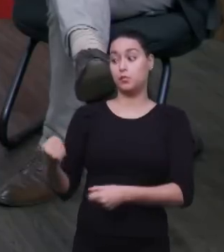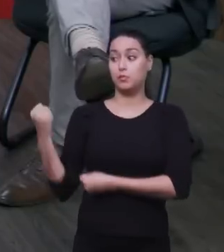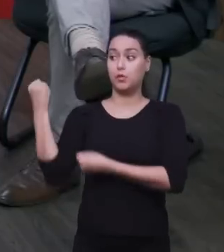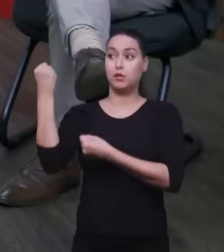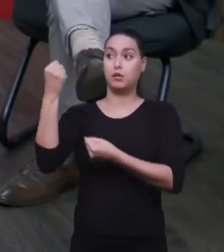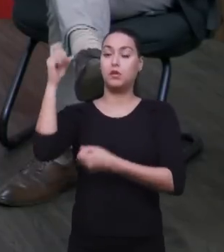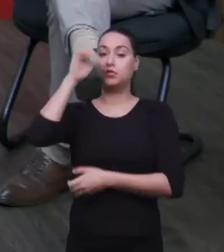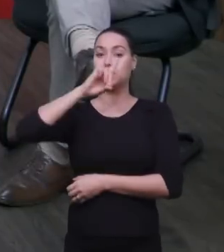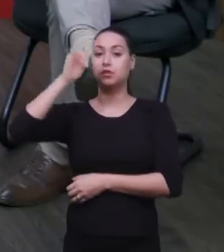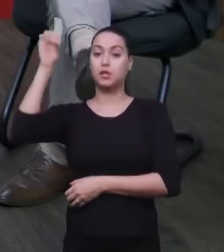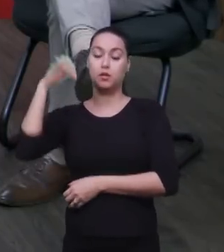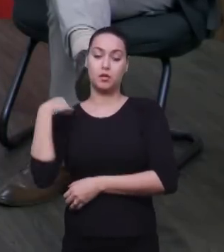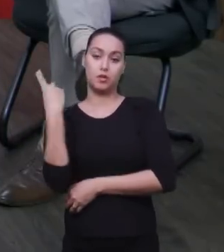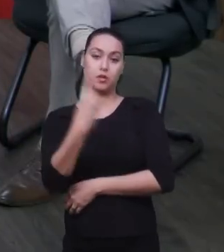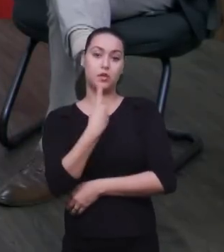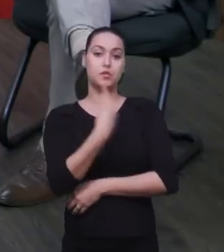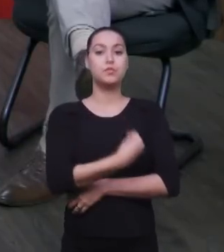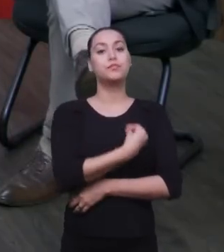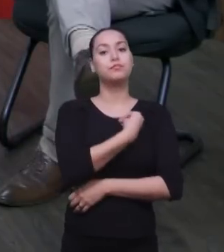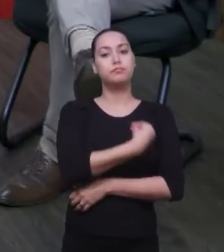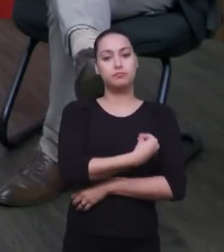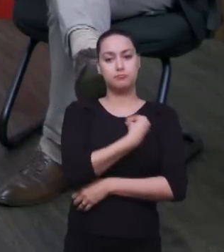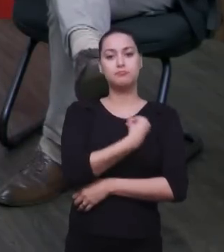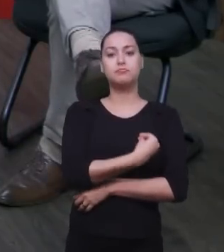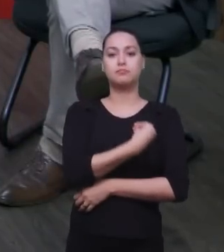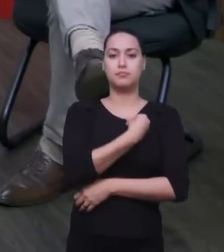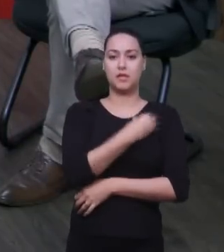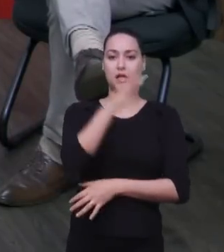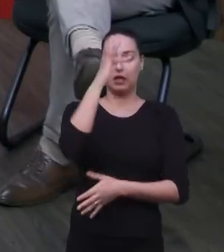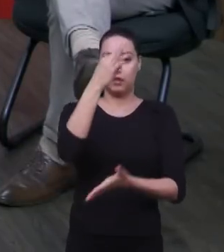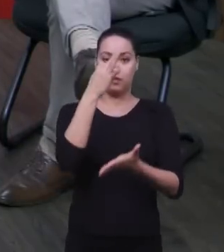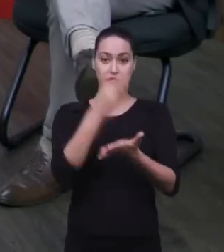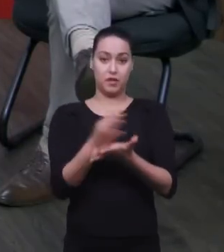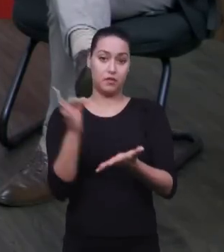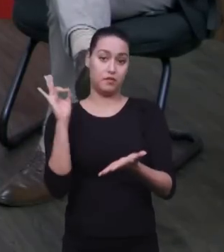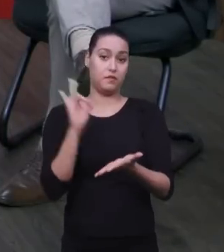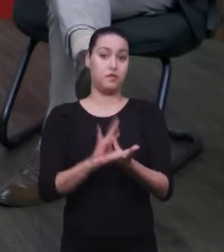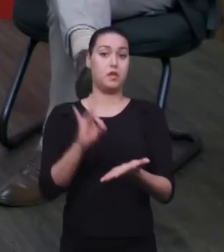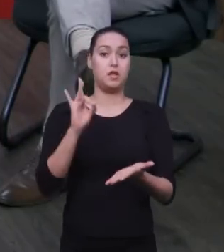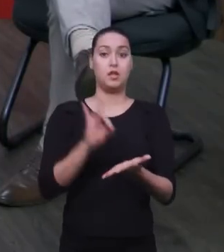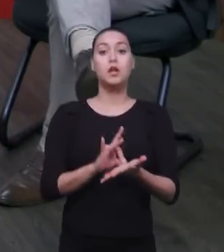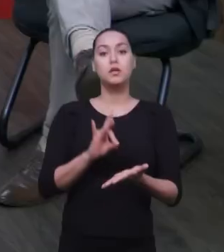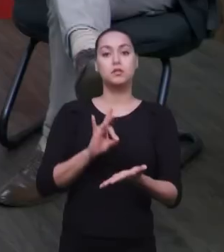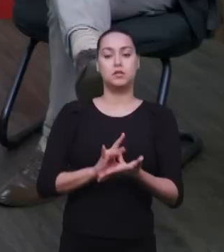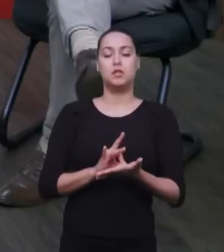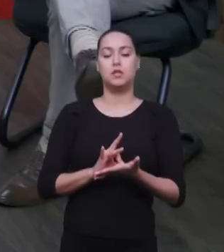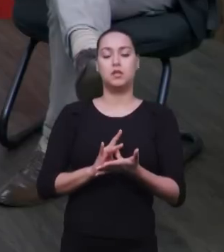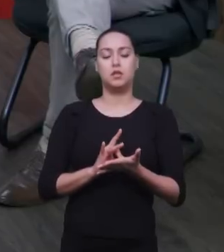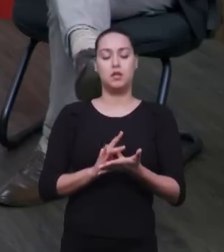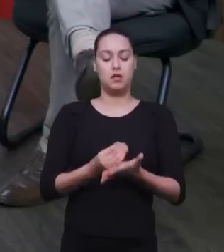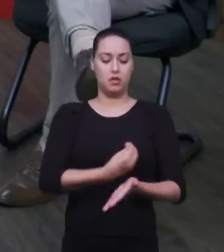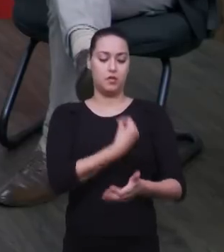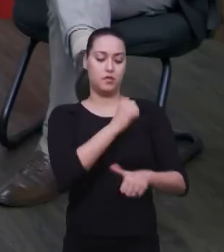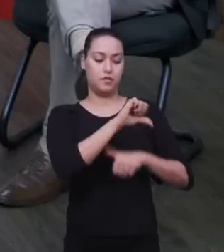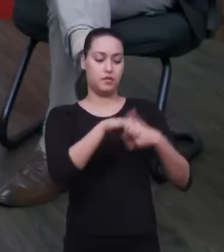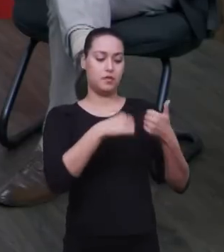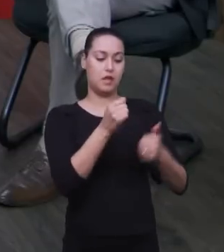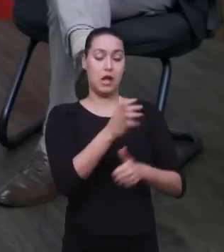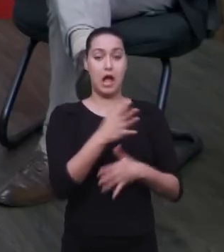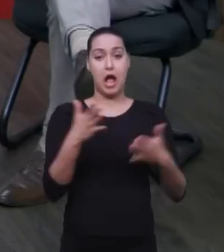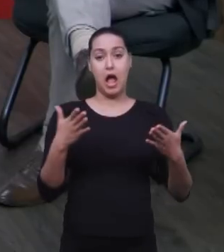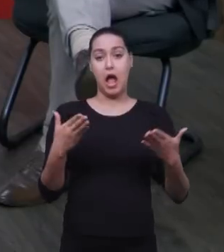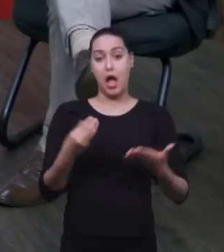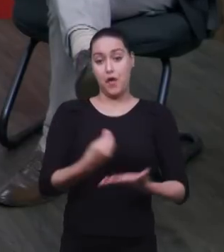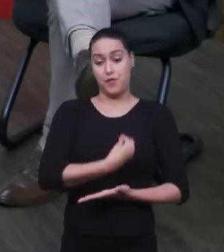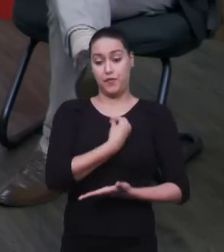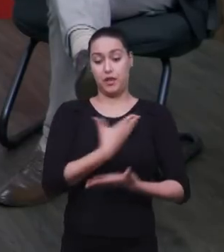efeito do poder de Deus na nossa vida, né? Entendo assim, é que a fé verdadeira é uma forma de vida, né? A vida que